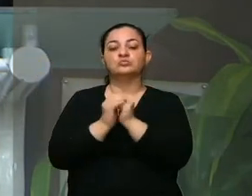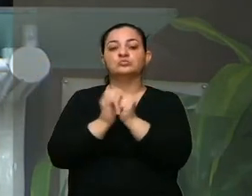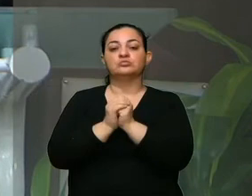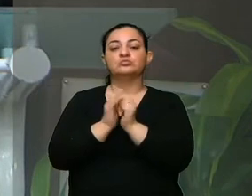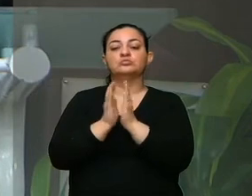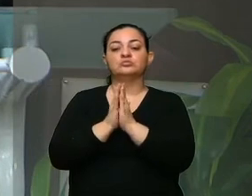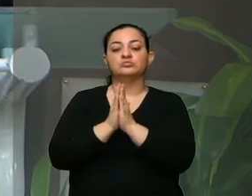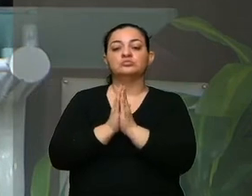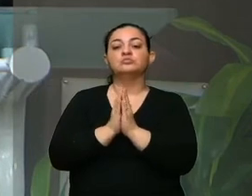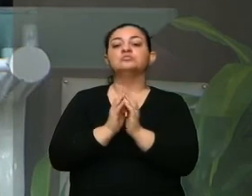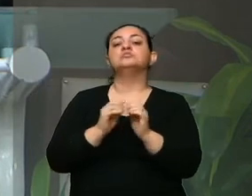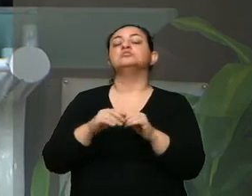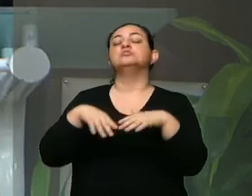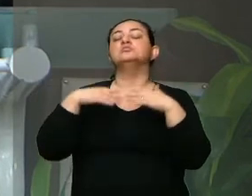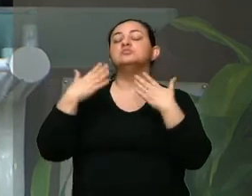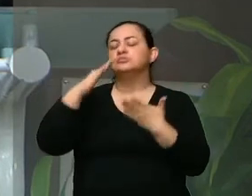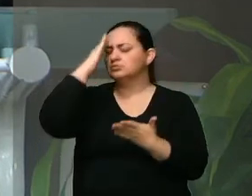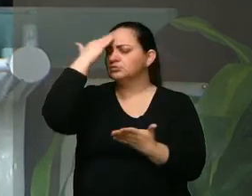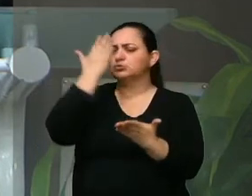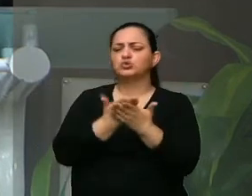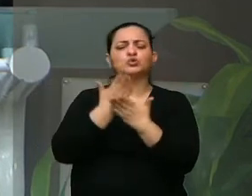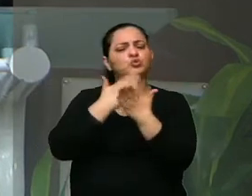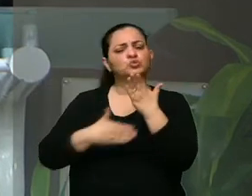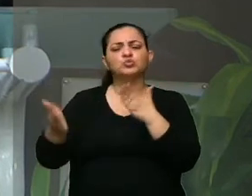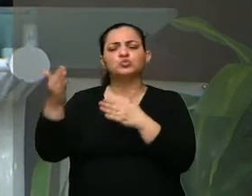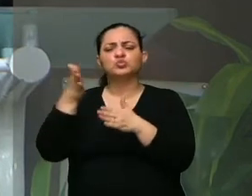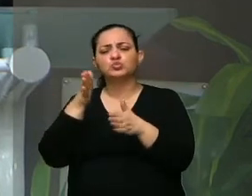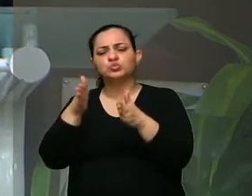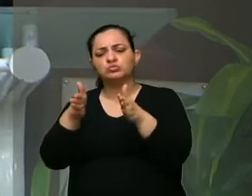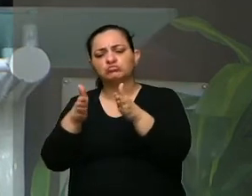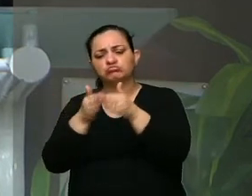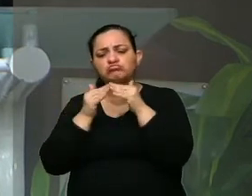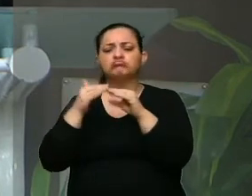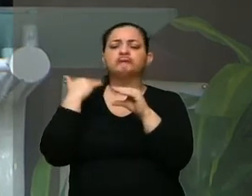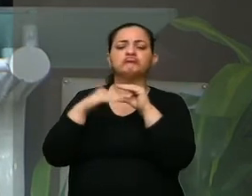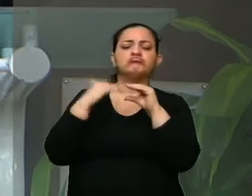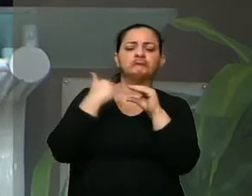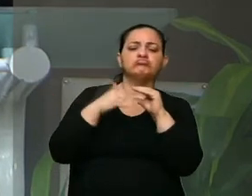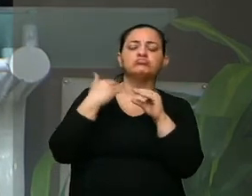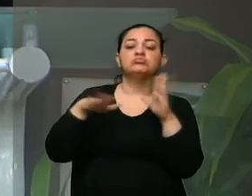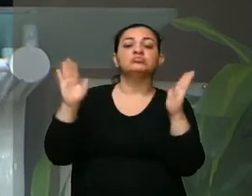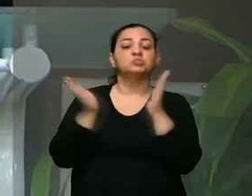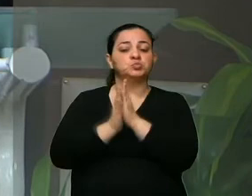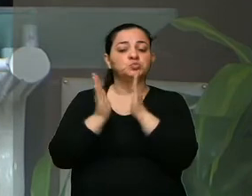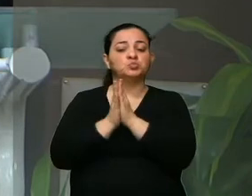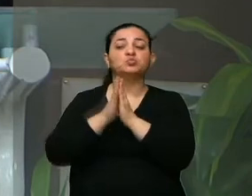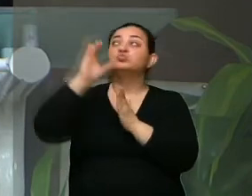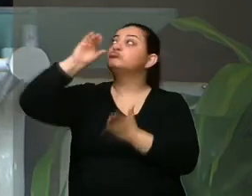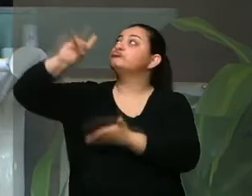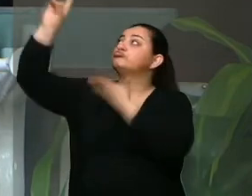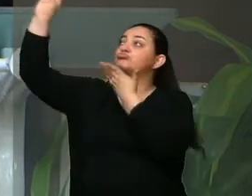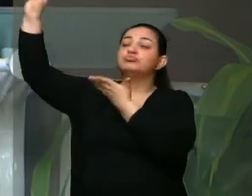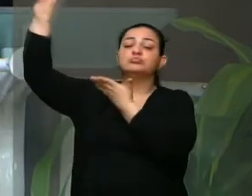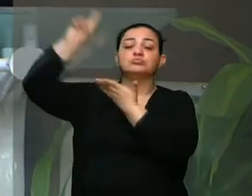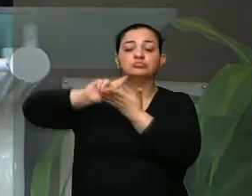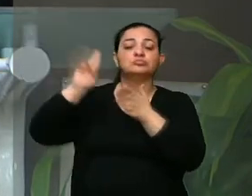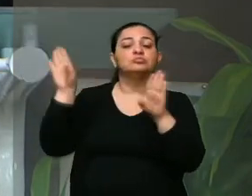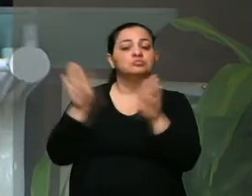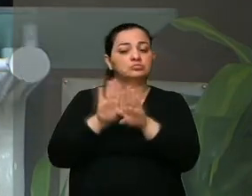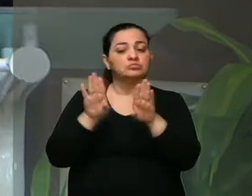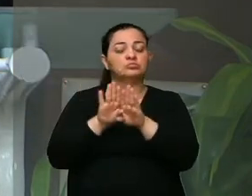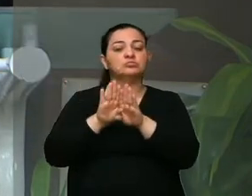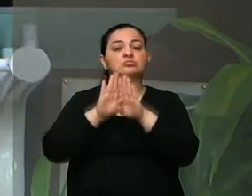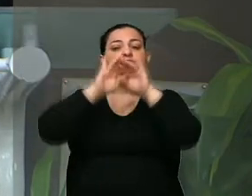e creia você que envia seu pedido creia que deus responda também é que